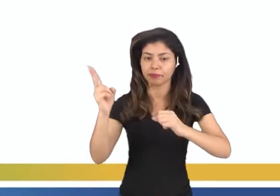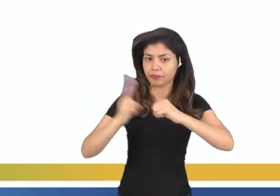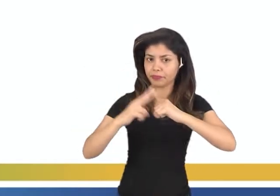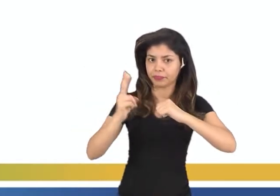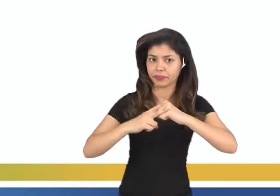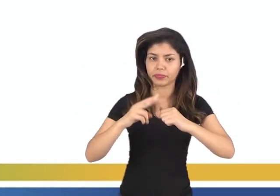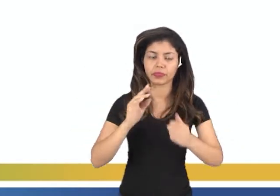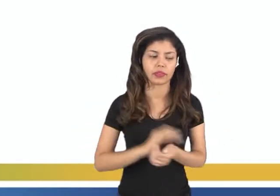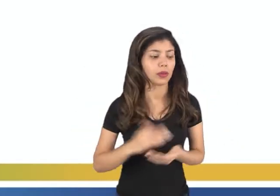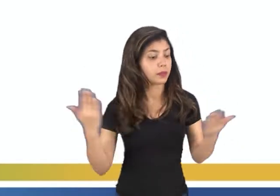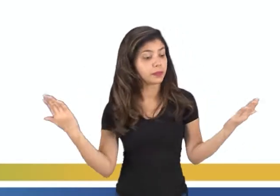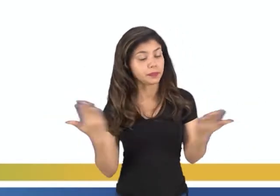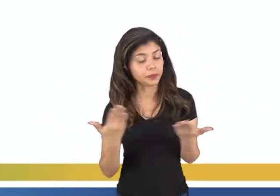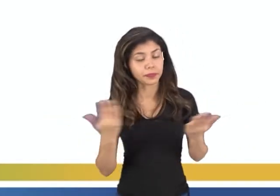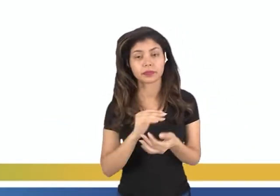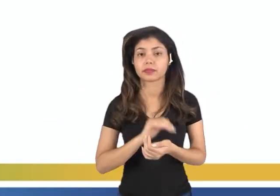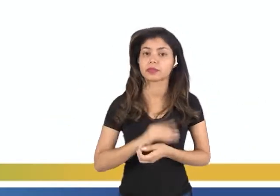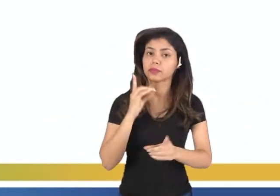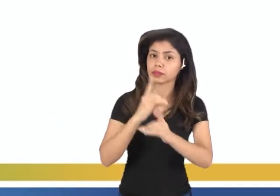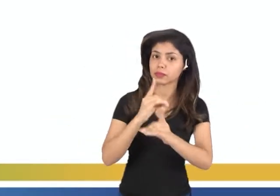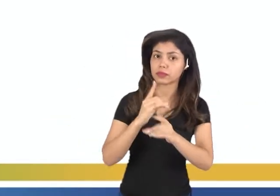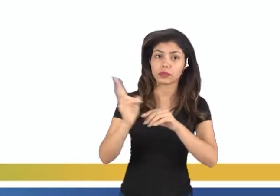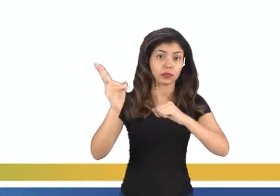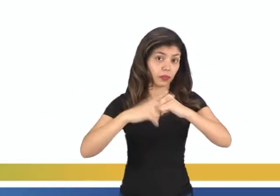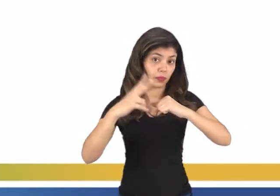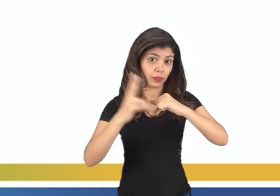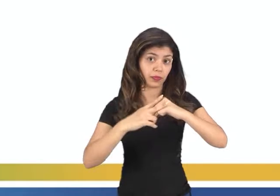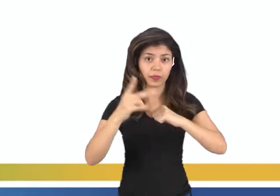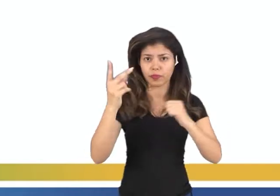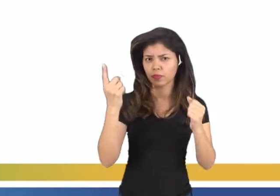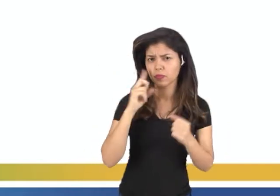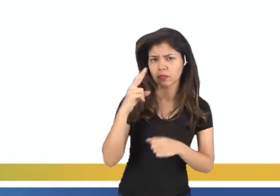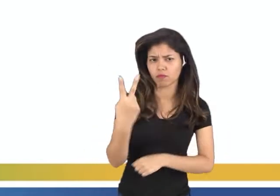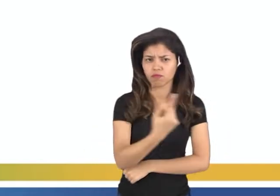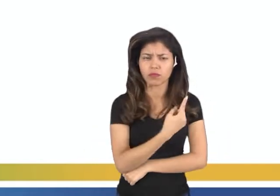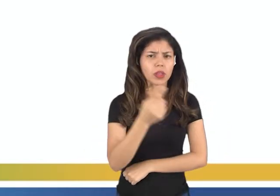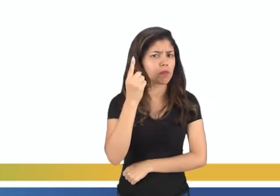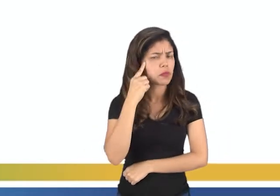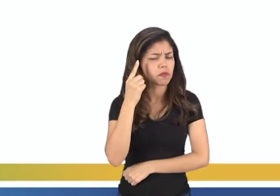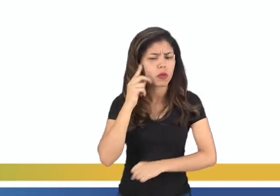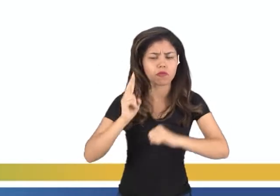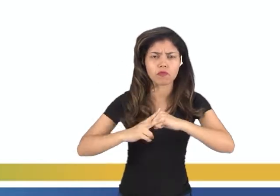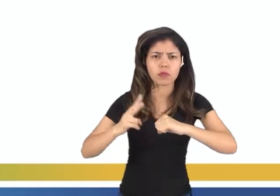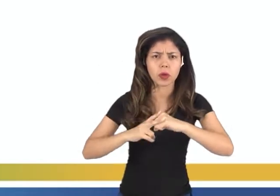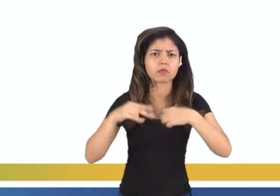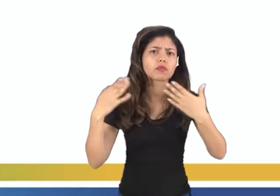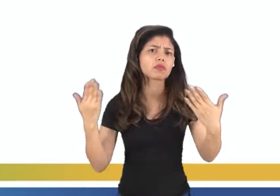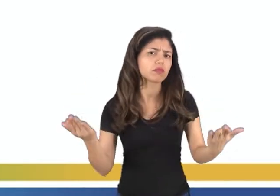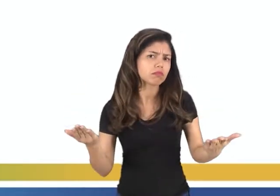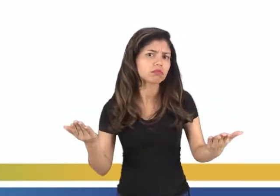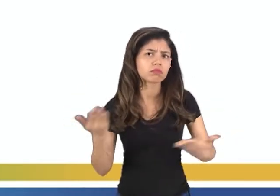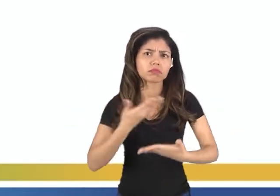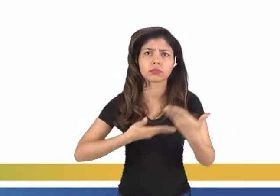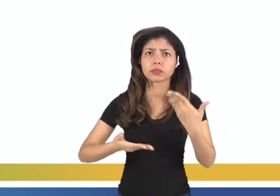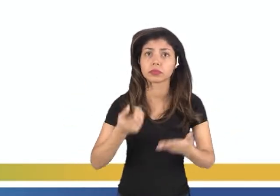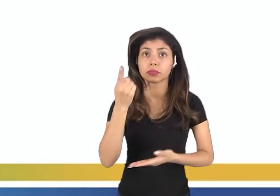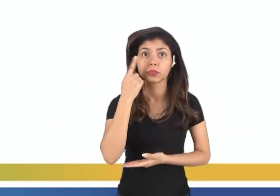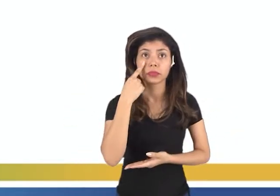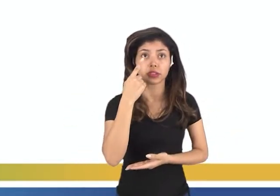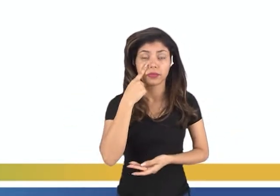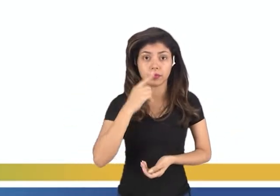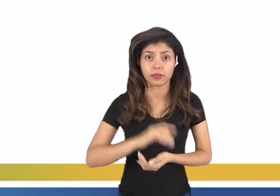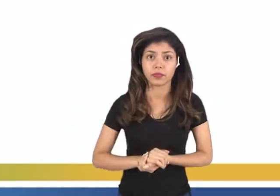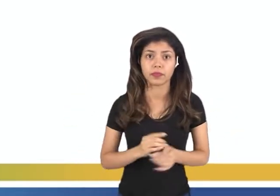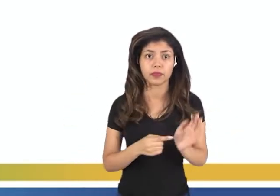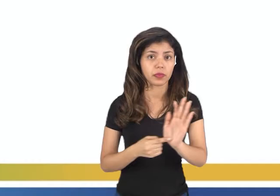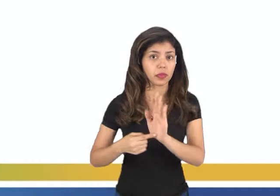né? Agora que nós já encontramos os verbos, vamos pensar na relação que esses verbos estabeleceram. Olhando para ali